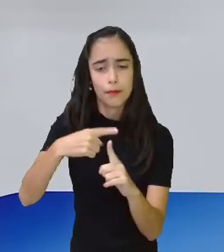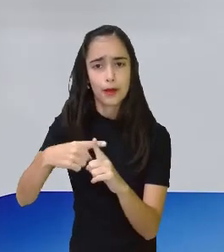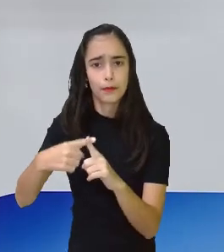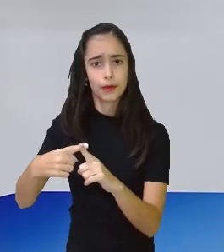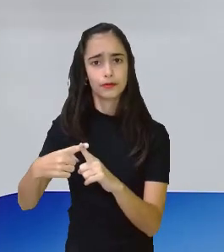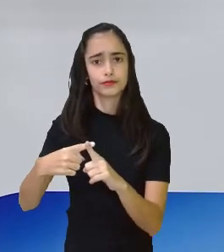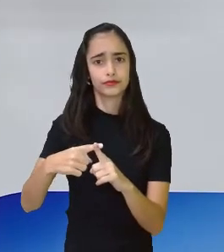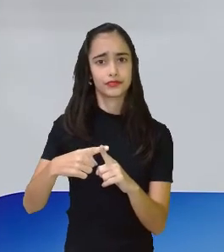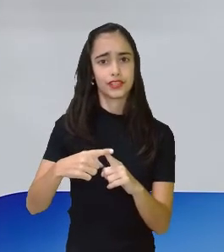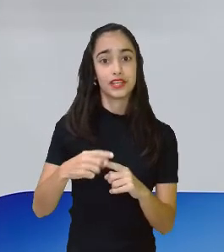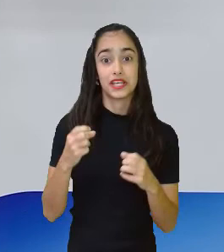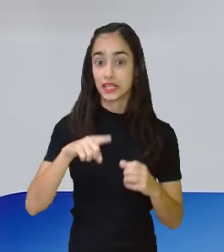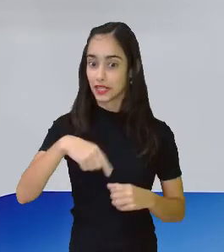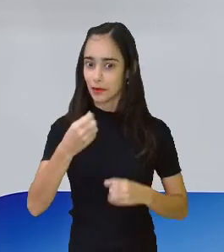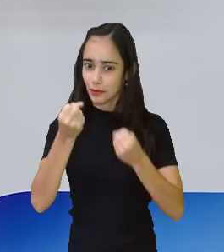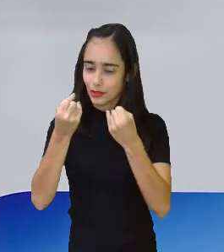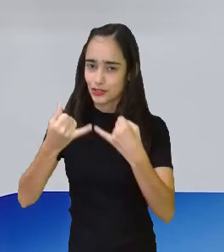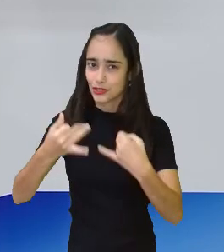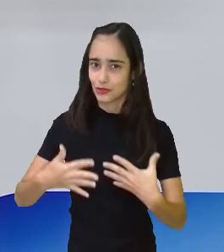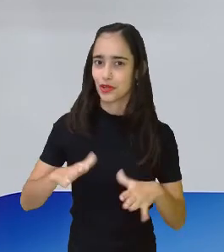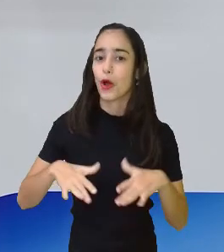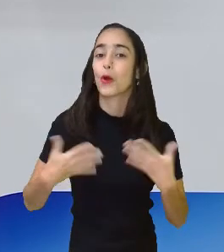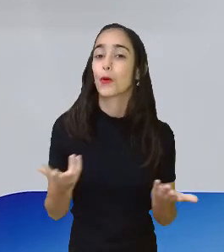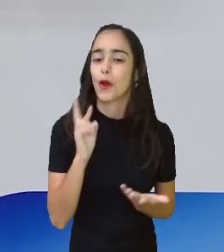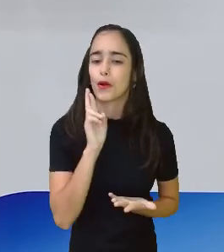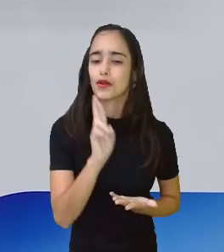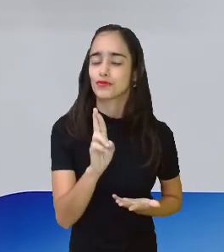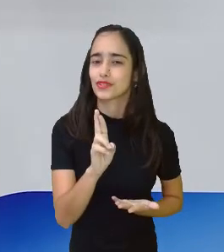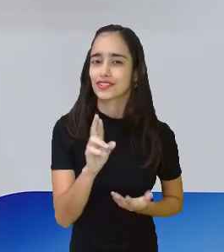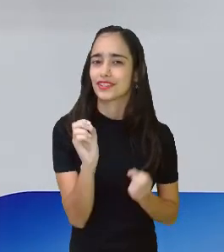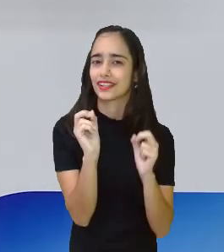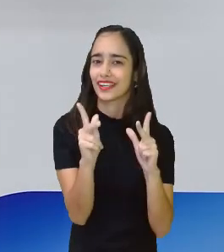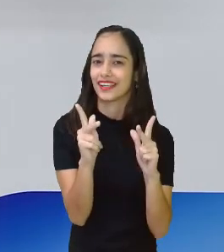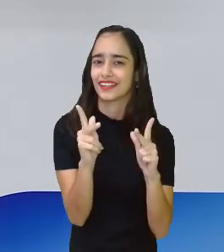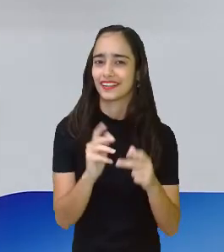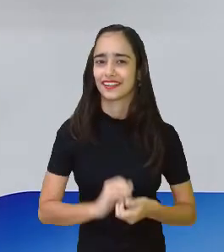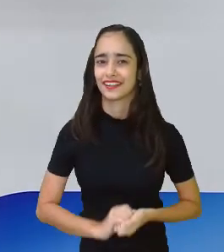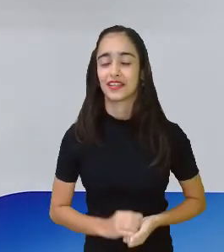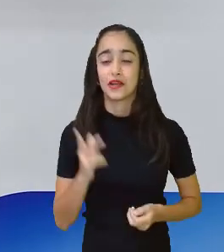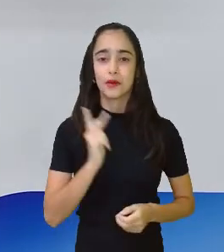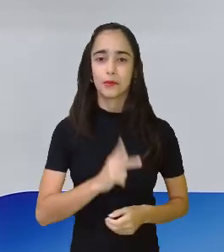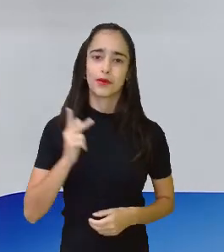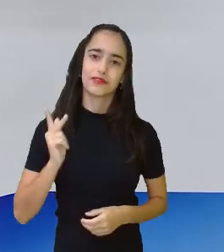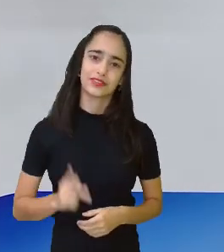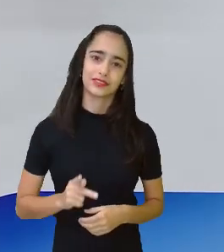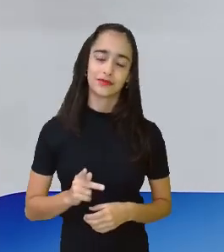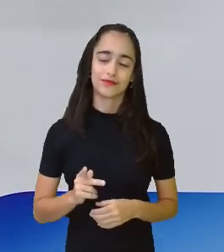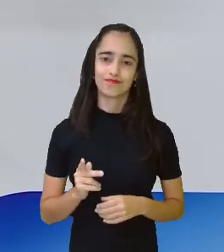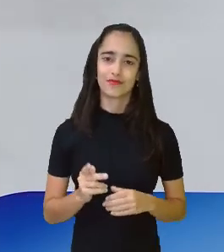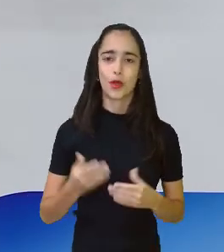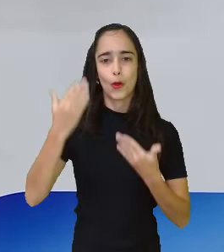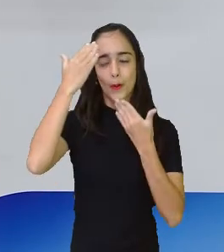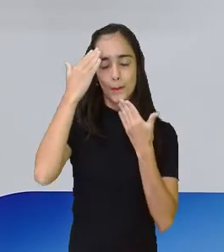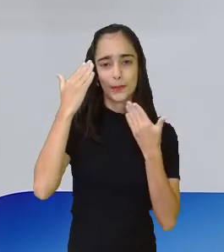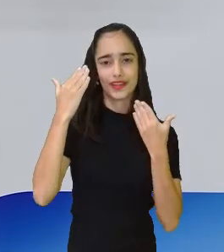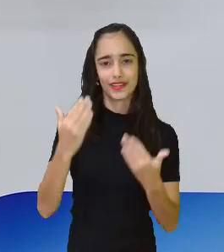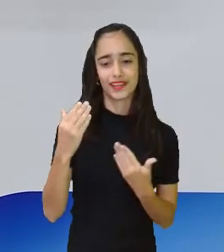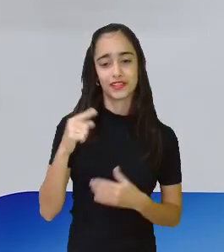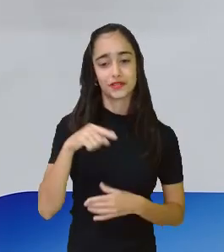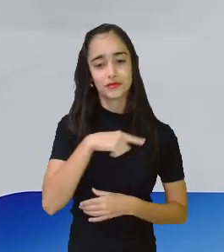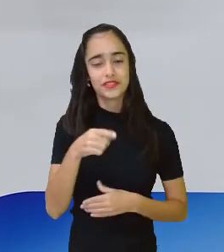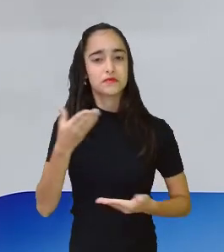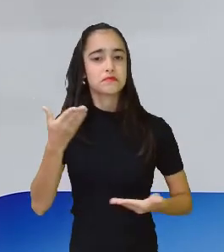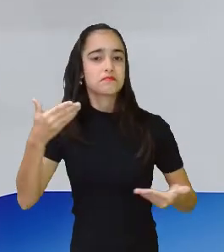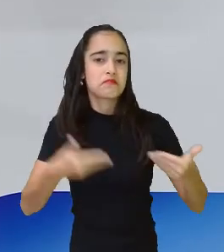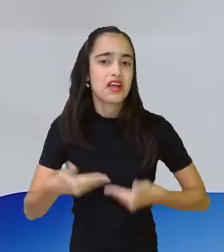e conta para mim depois o resultado que você encontrou, tá? Professor Givanilson, muito obrigada pela sua presença.